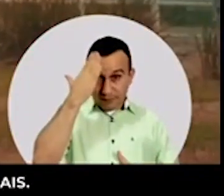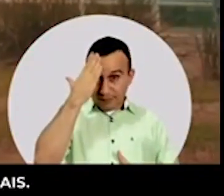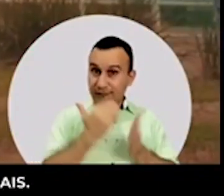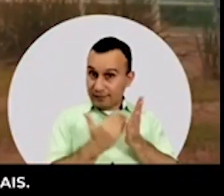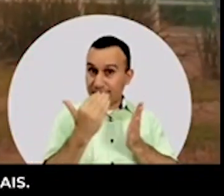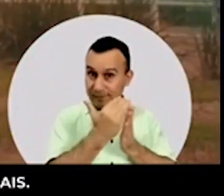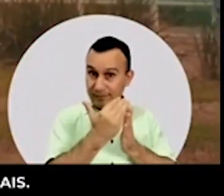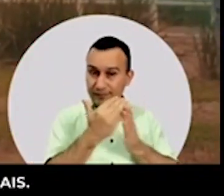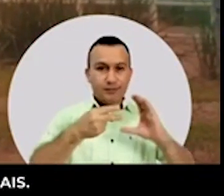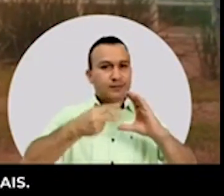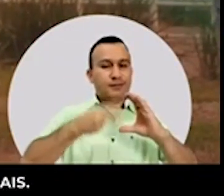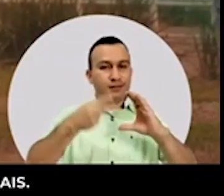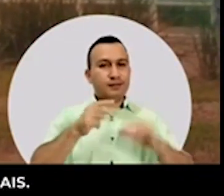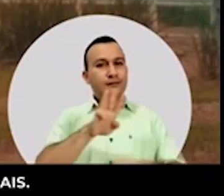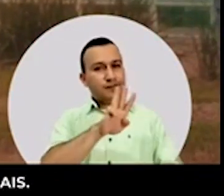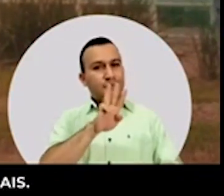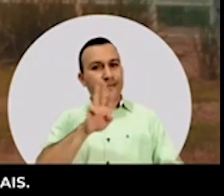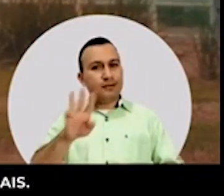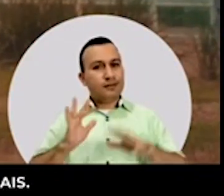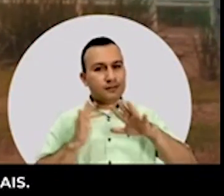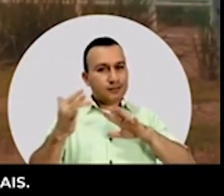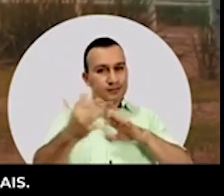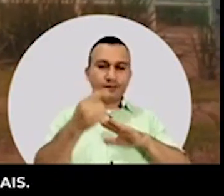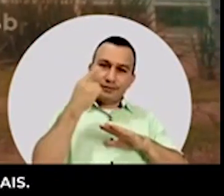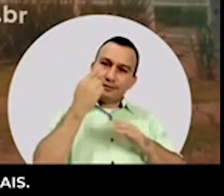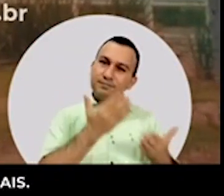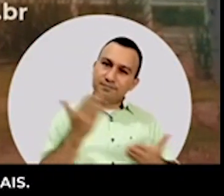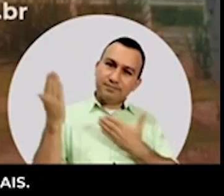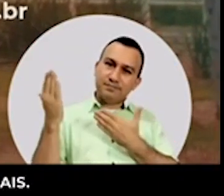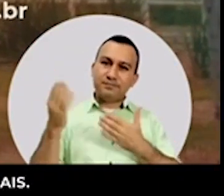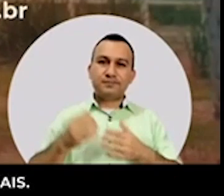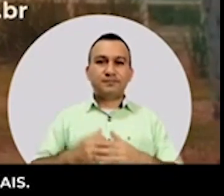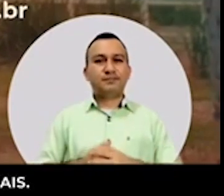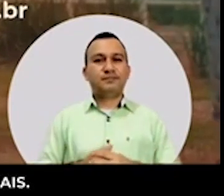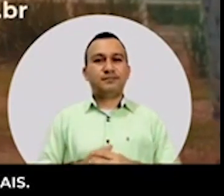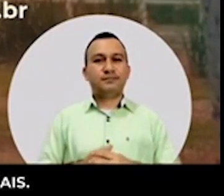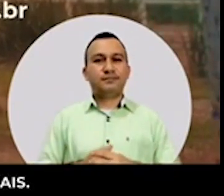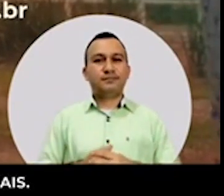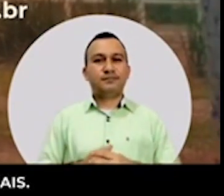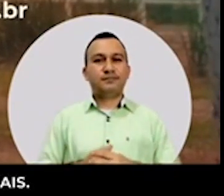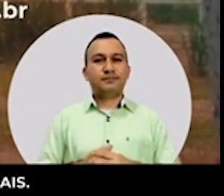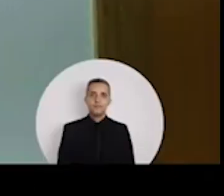Quer saber mais? Então acesse o site da Câmara e nos siga aqui nas nossas redes sociais.